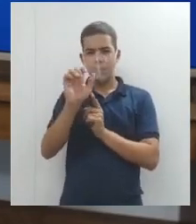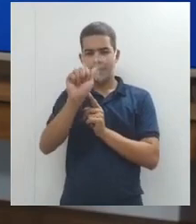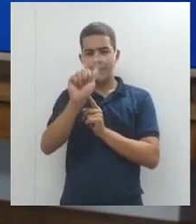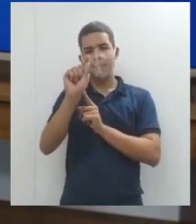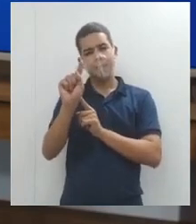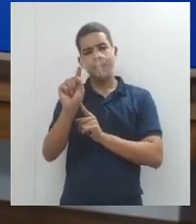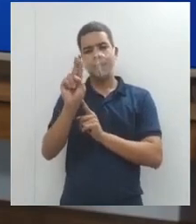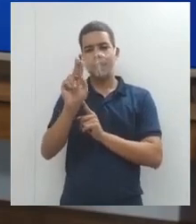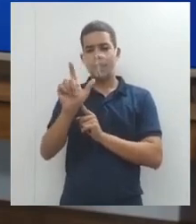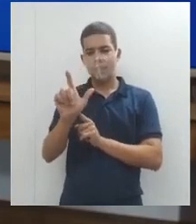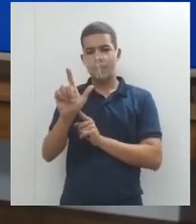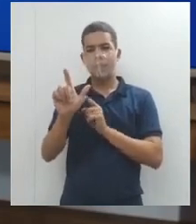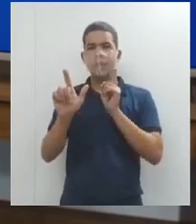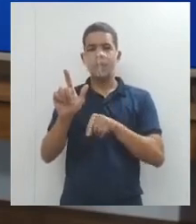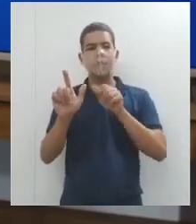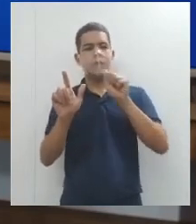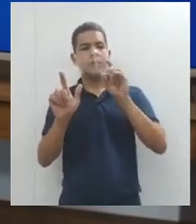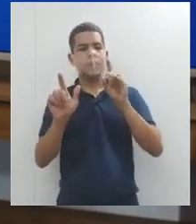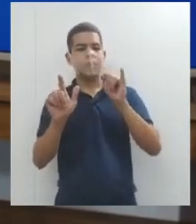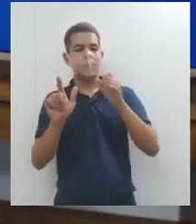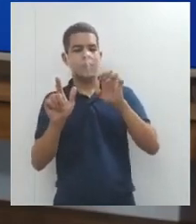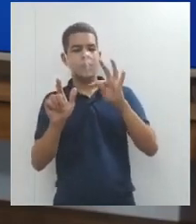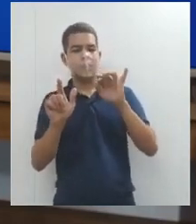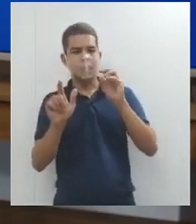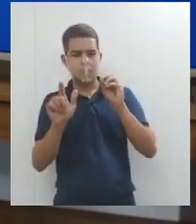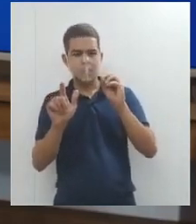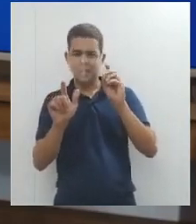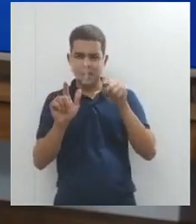azul é um adjetivo. Vai depender do contexto.